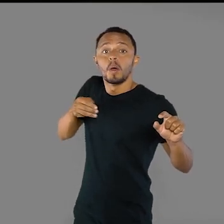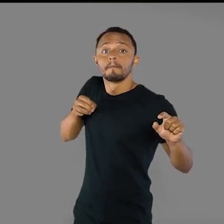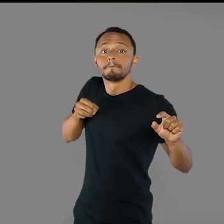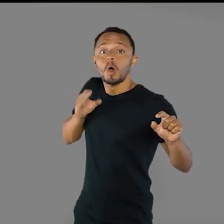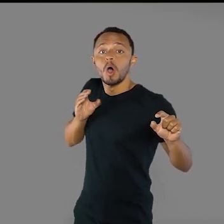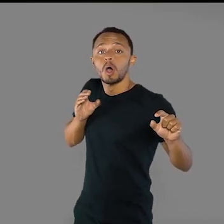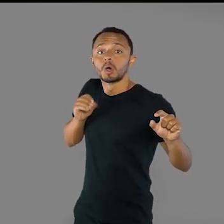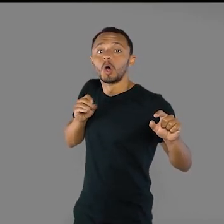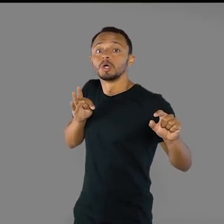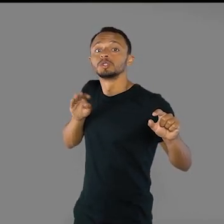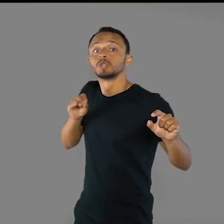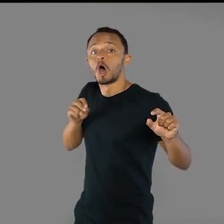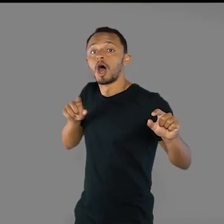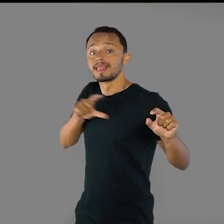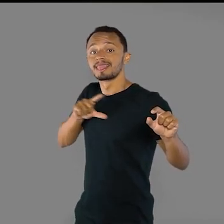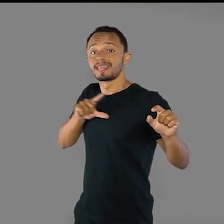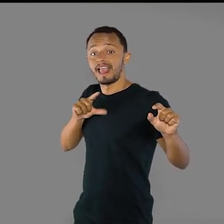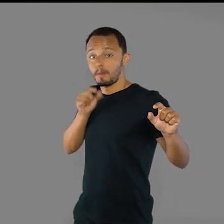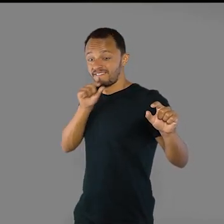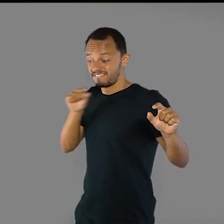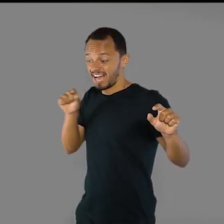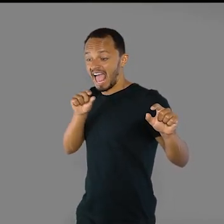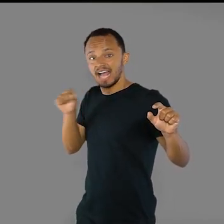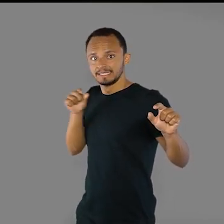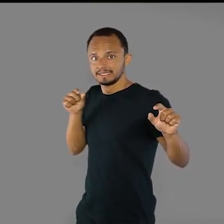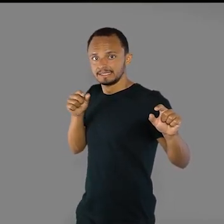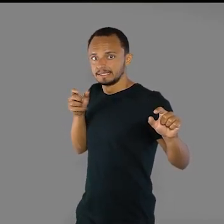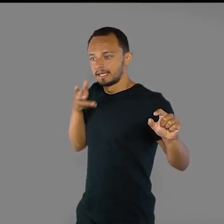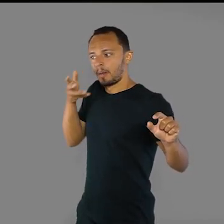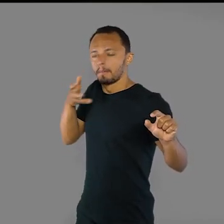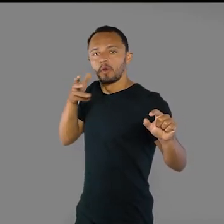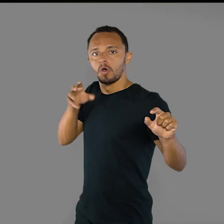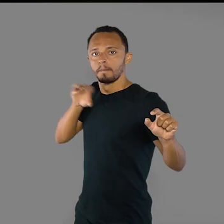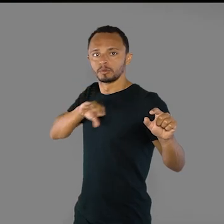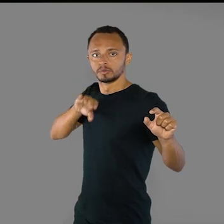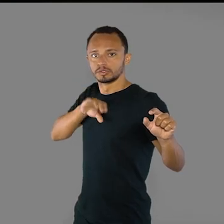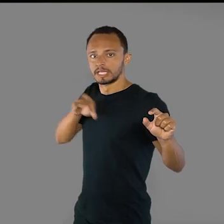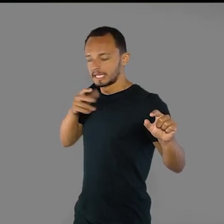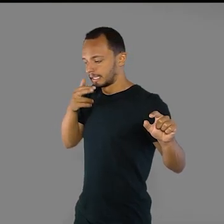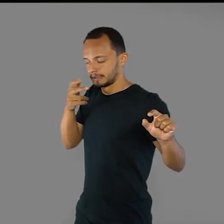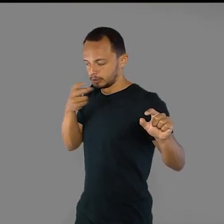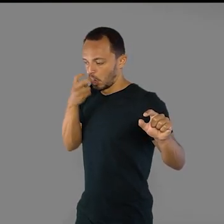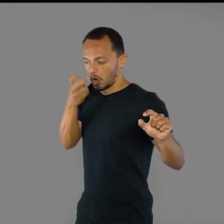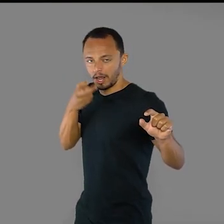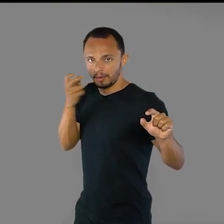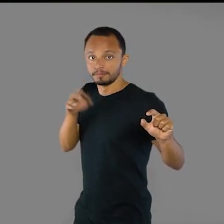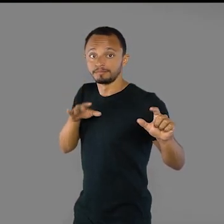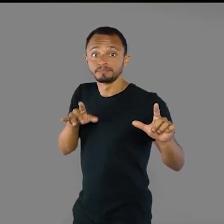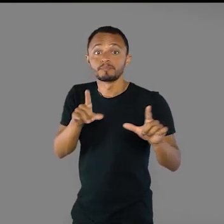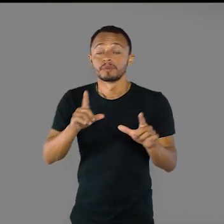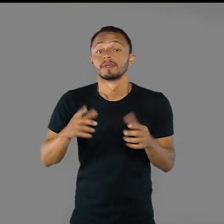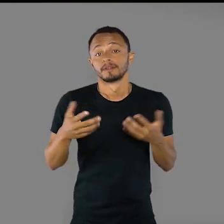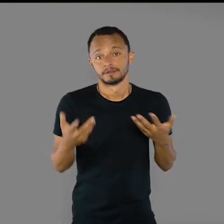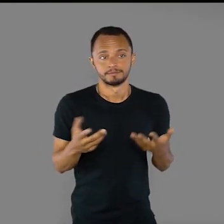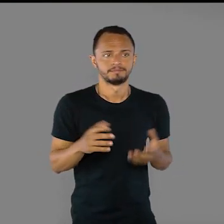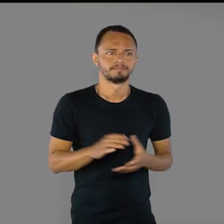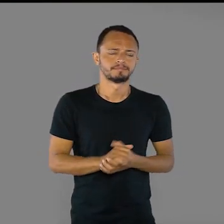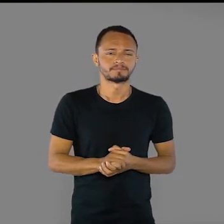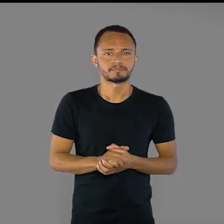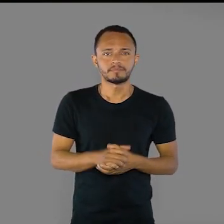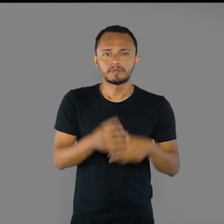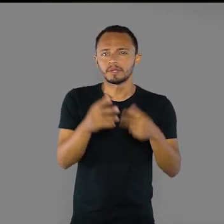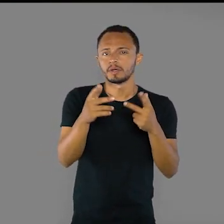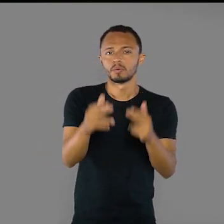a tela de Pedro Américo foi virando uma espécie de símbolo nacional. Então, assim como você não pode rasurar a